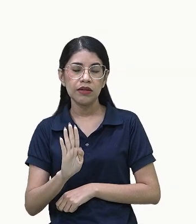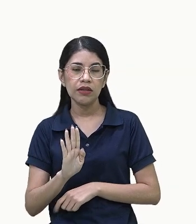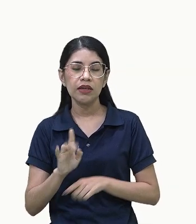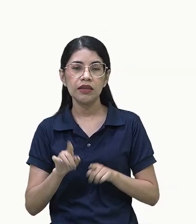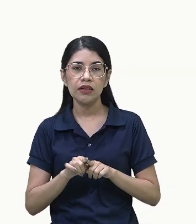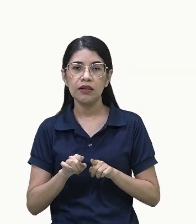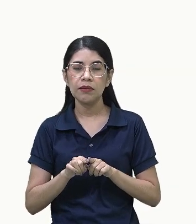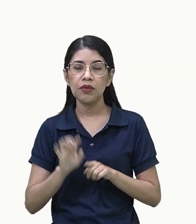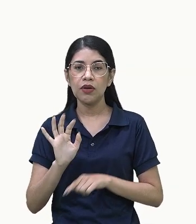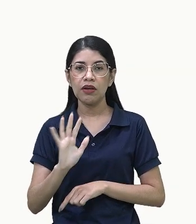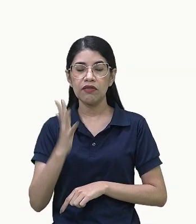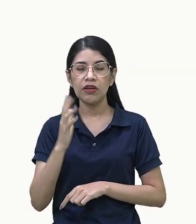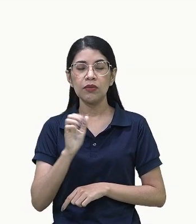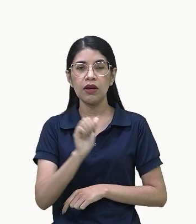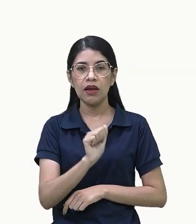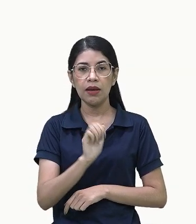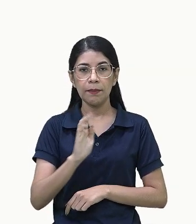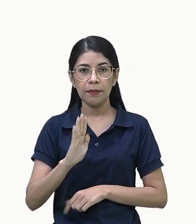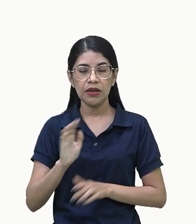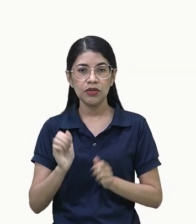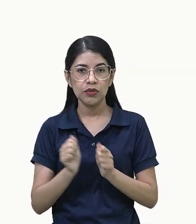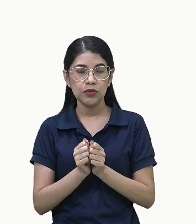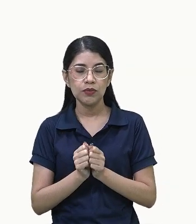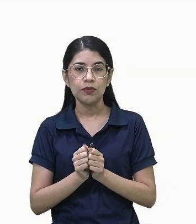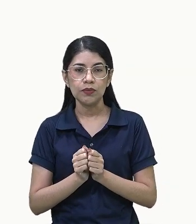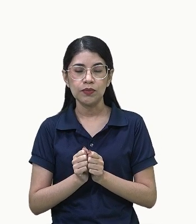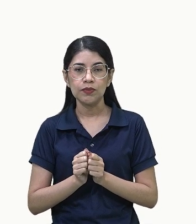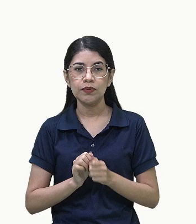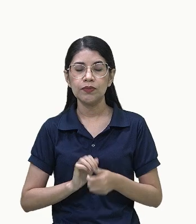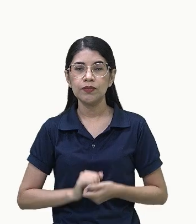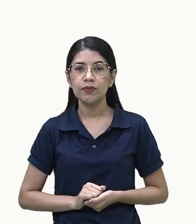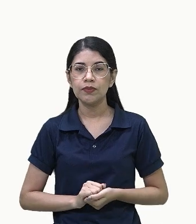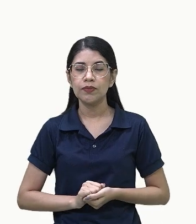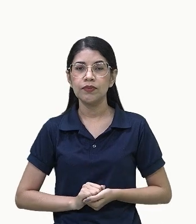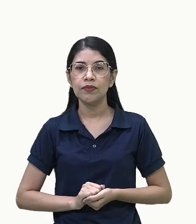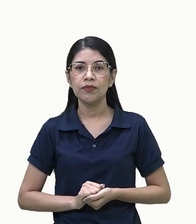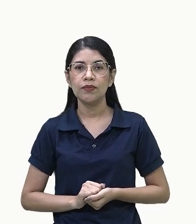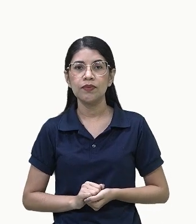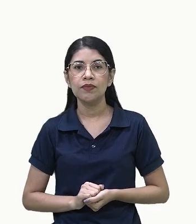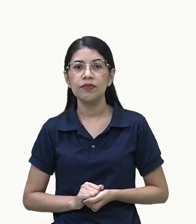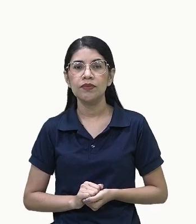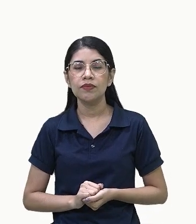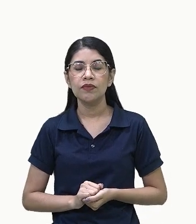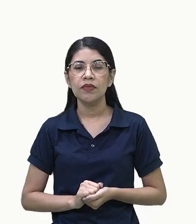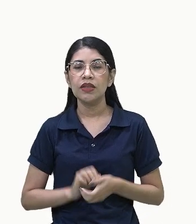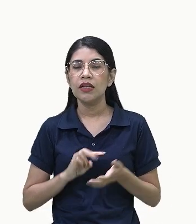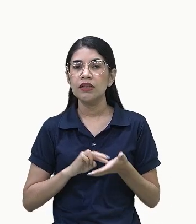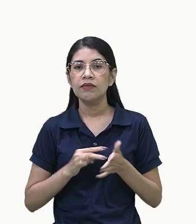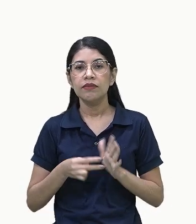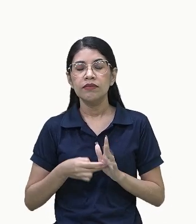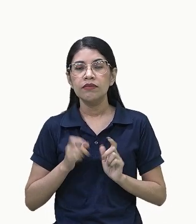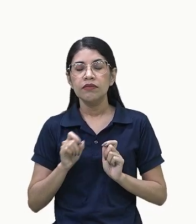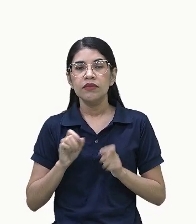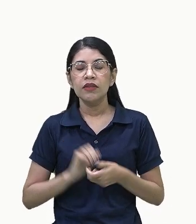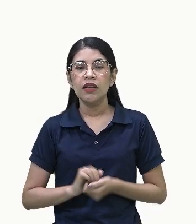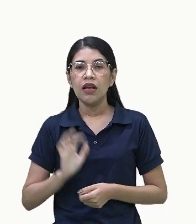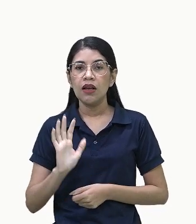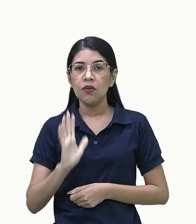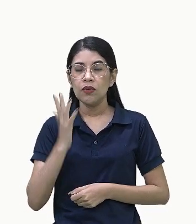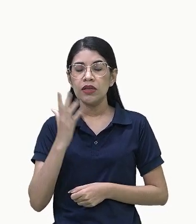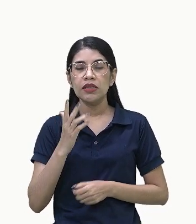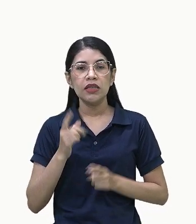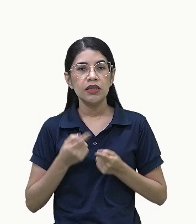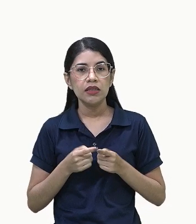e a probabilidade dos dois eventos acontecerem simultaneamente, ou seja, acontecerem